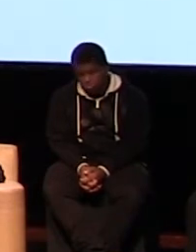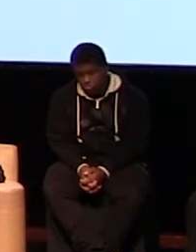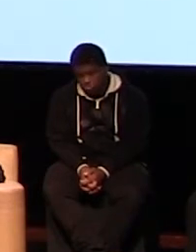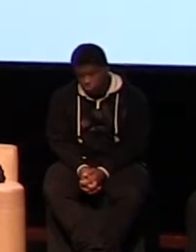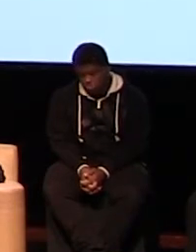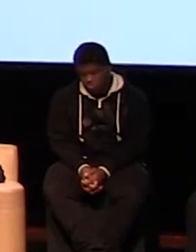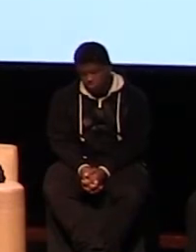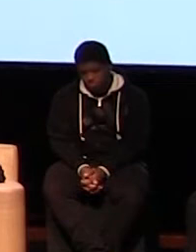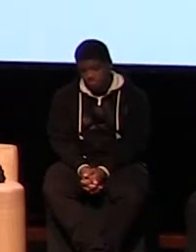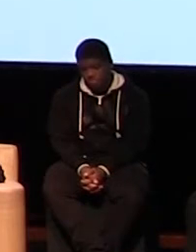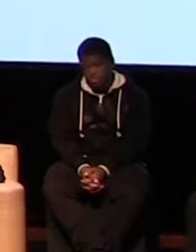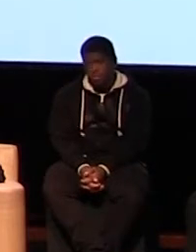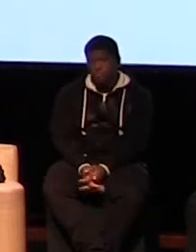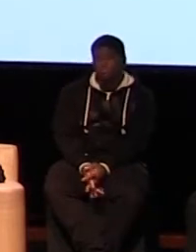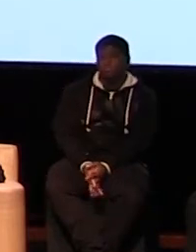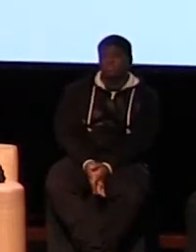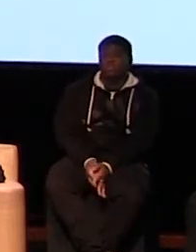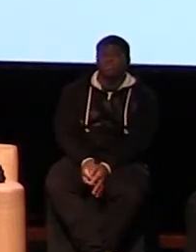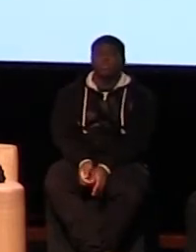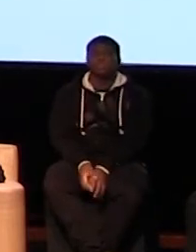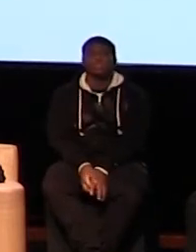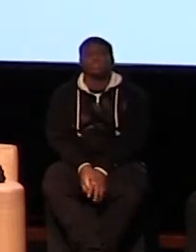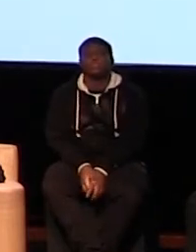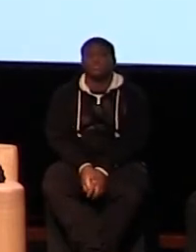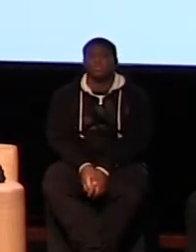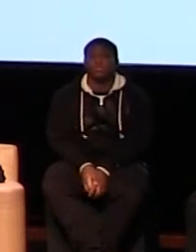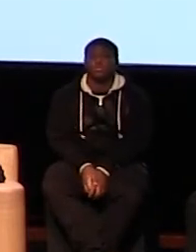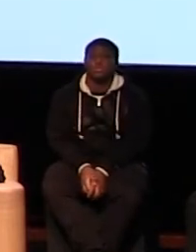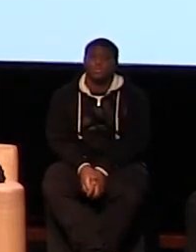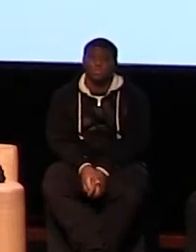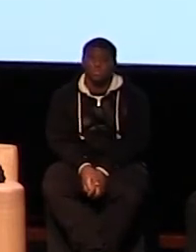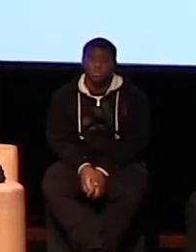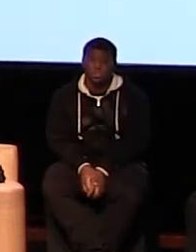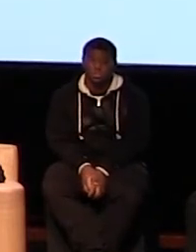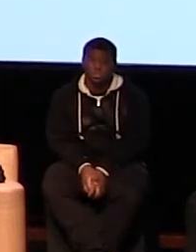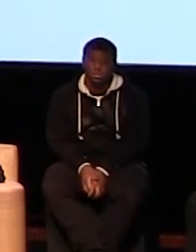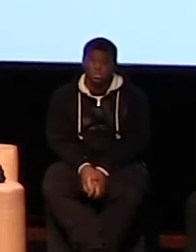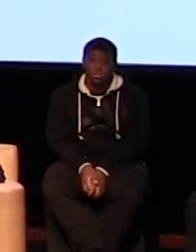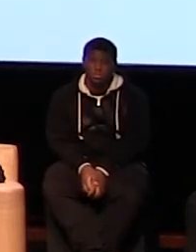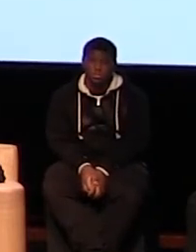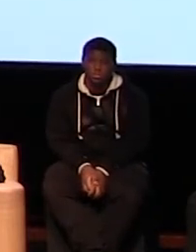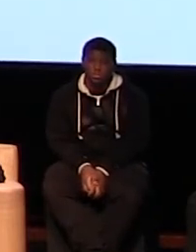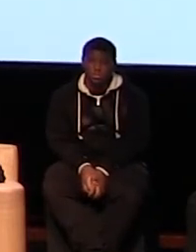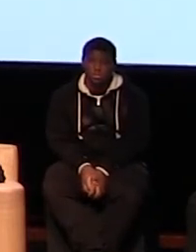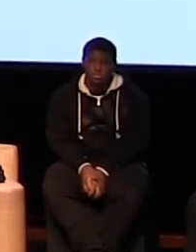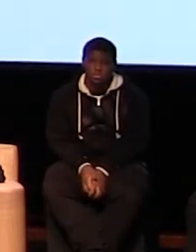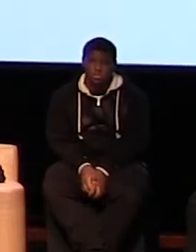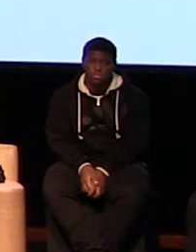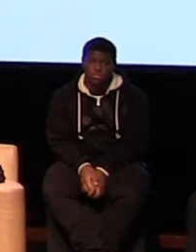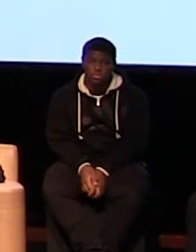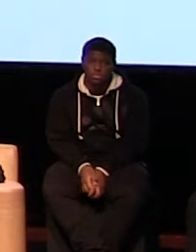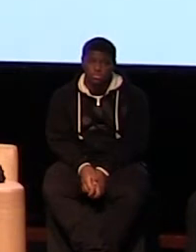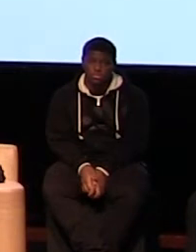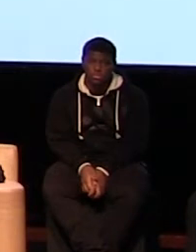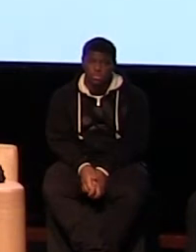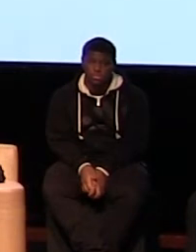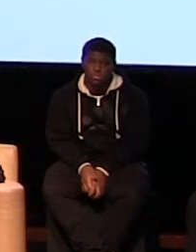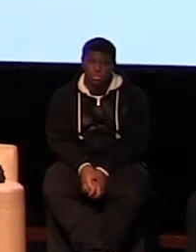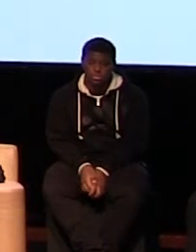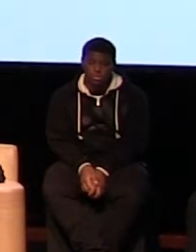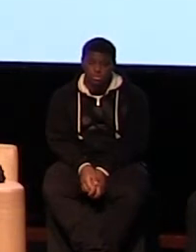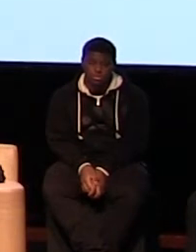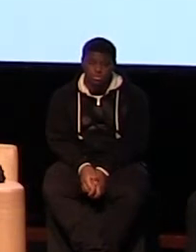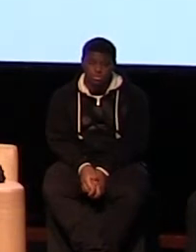processo de como a escola evoluiu e de como ela se tornou mais aconchegante, como se fosse uma nossa